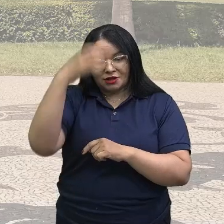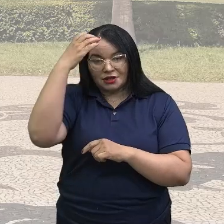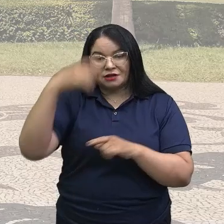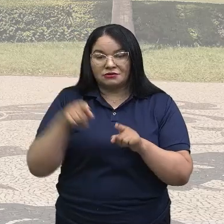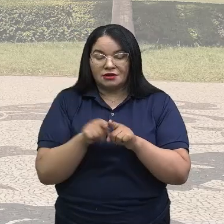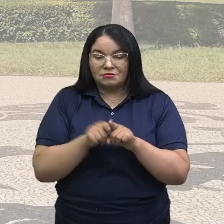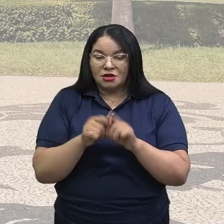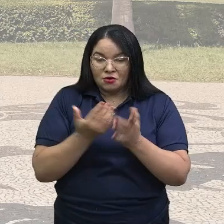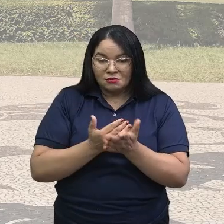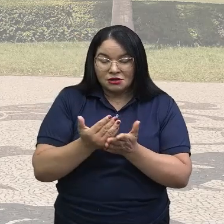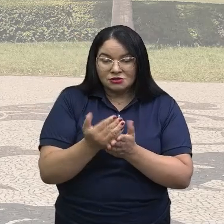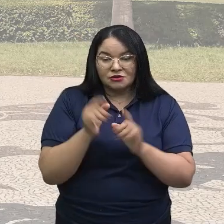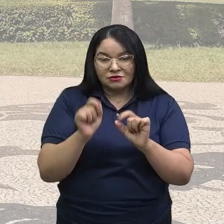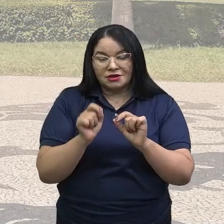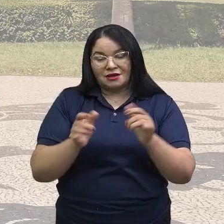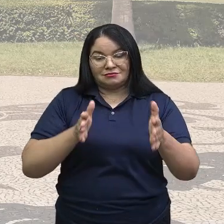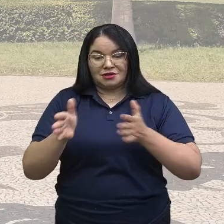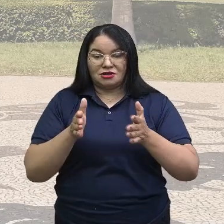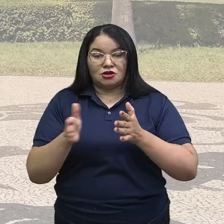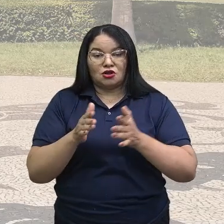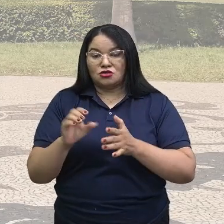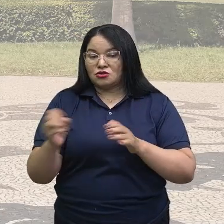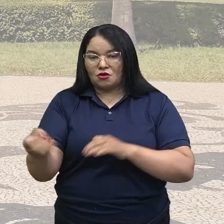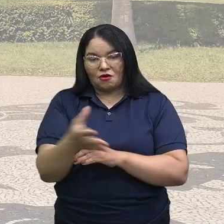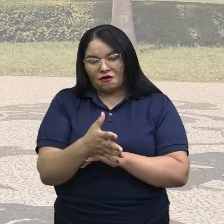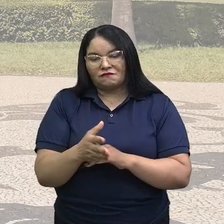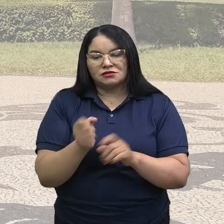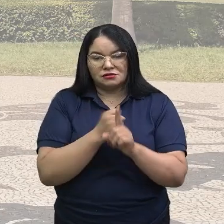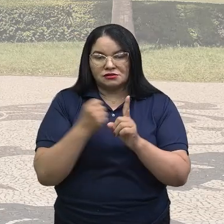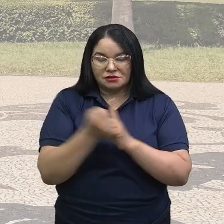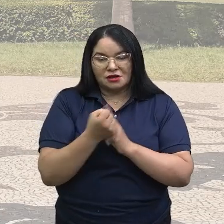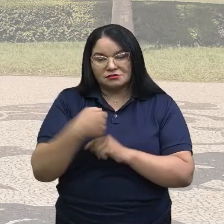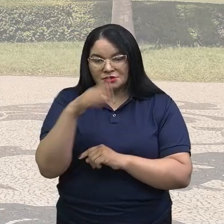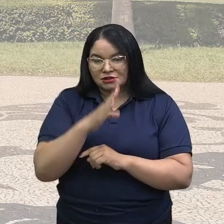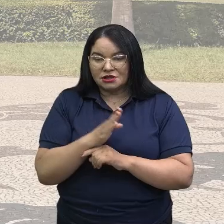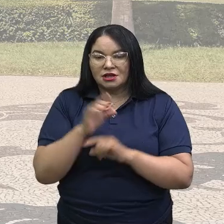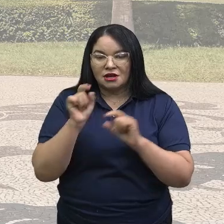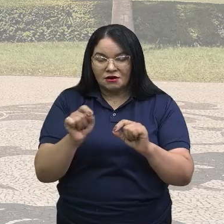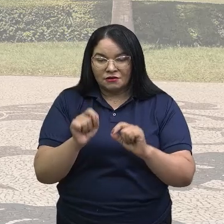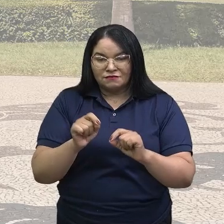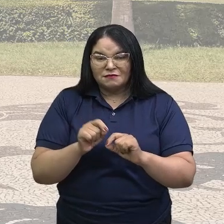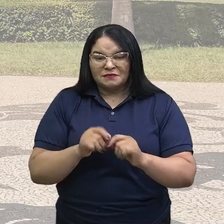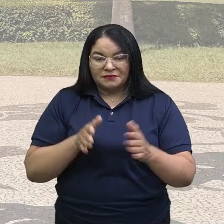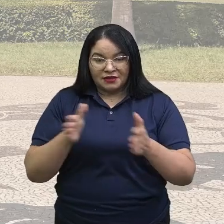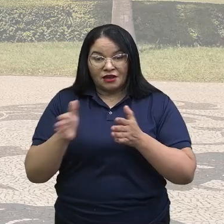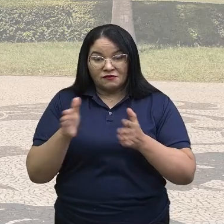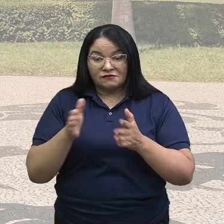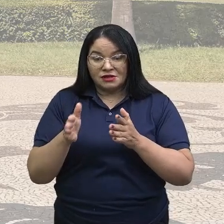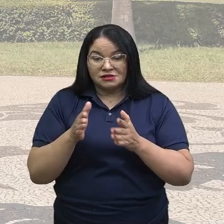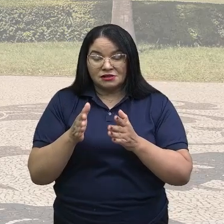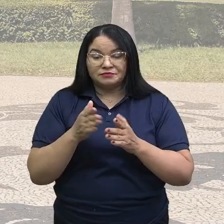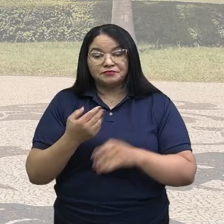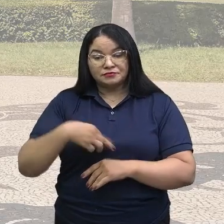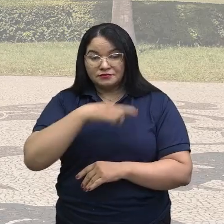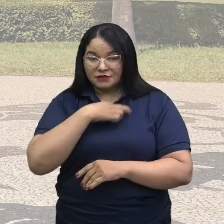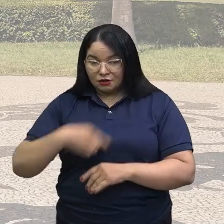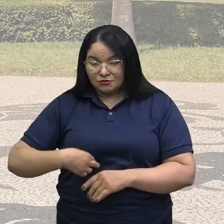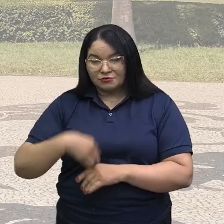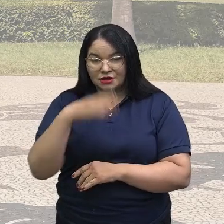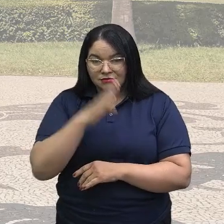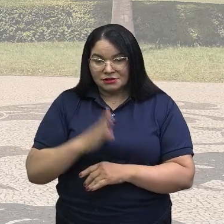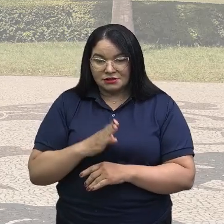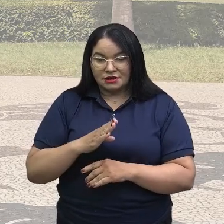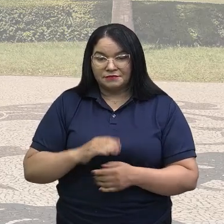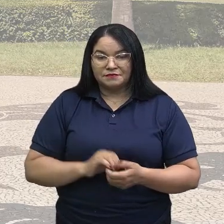inaugurou uma nova fase da sociedade brasileira, a fase da República Brasileira, tá, gente?